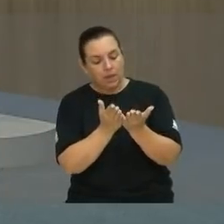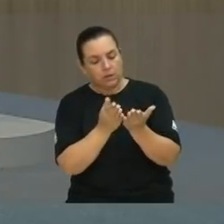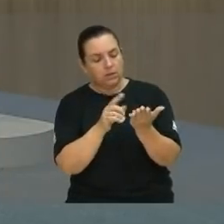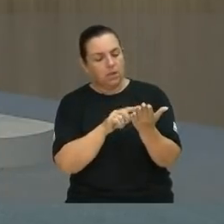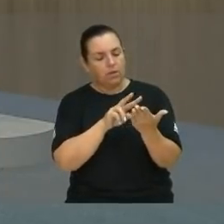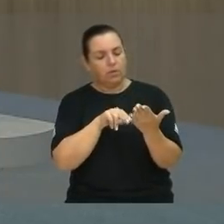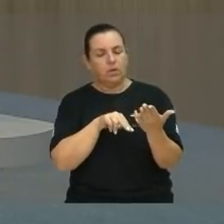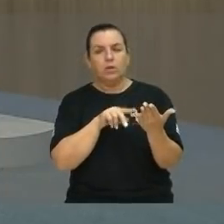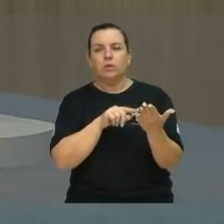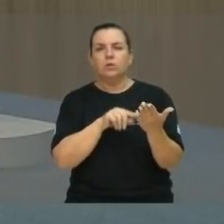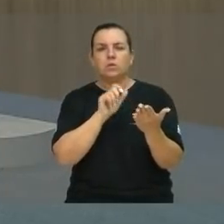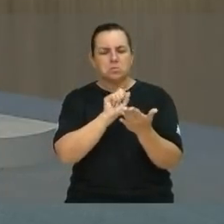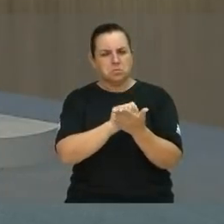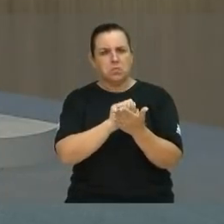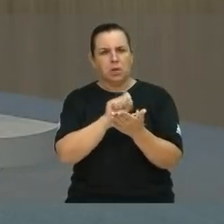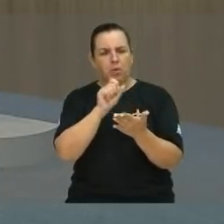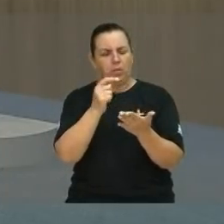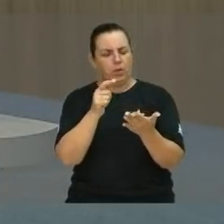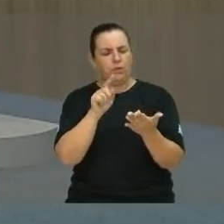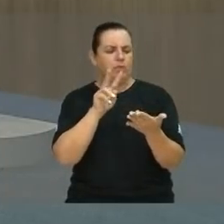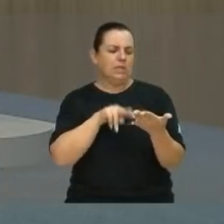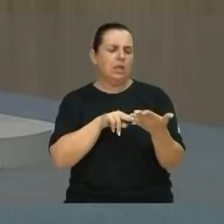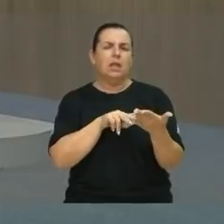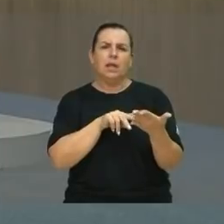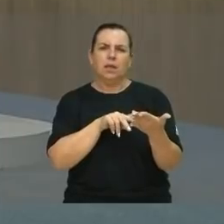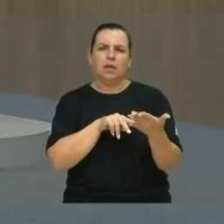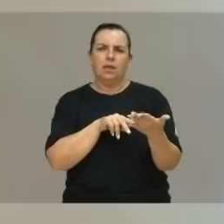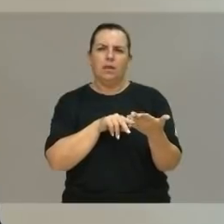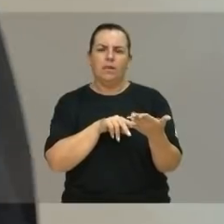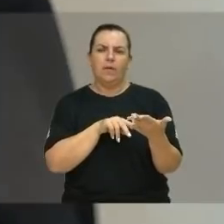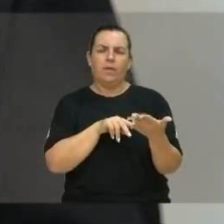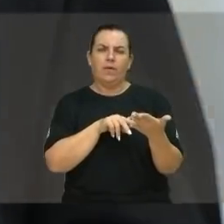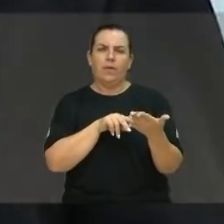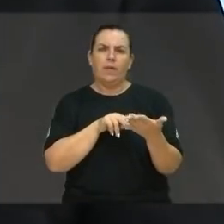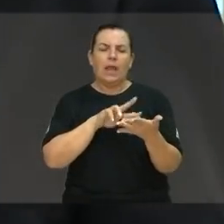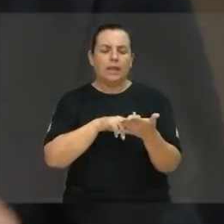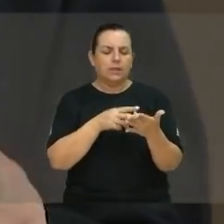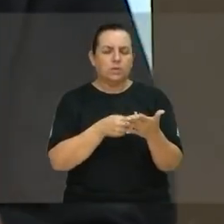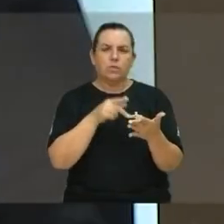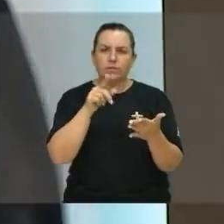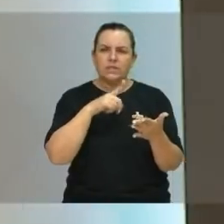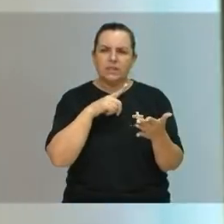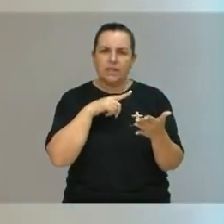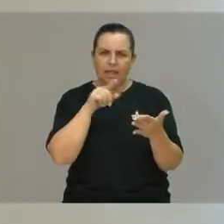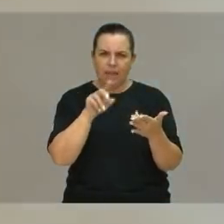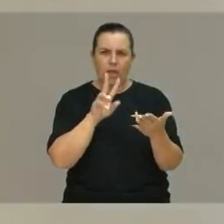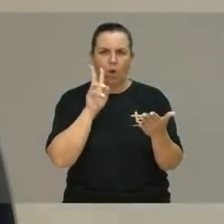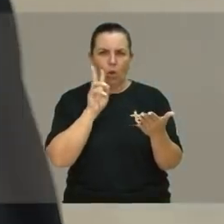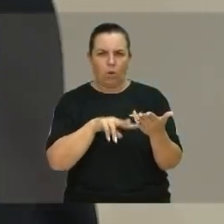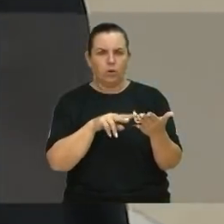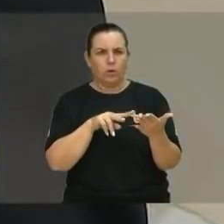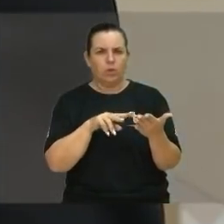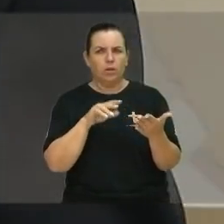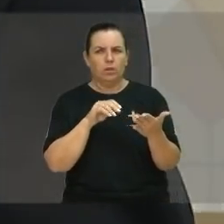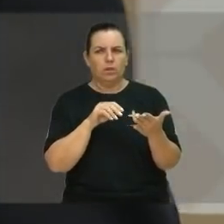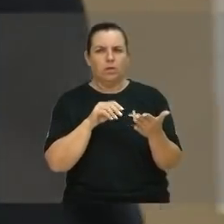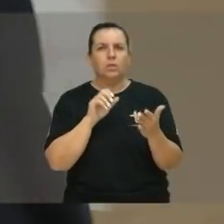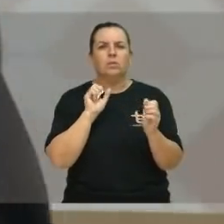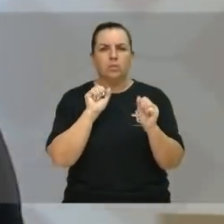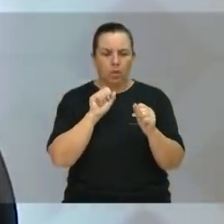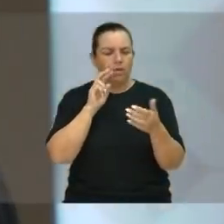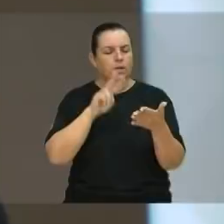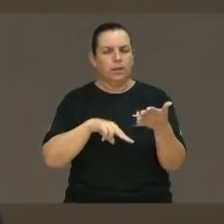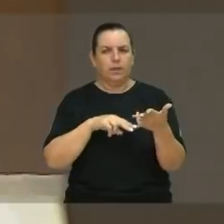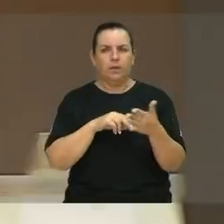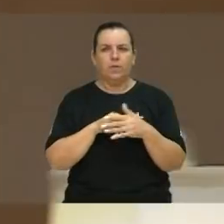vai até lá eu espero um pouquinho tem quanto isso você lê segunda tradução que você tem aí por favor não se atrase pode